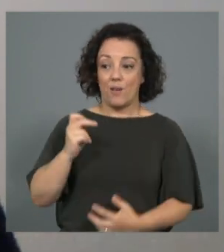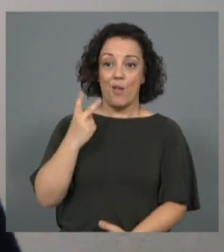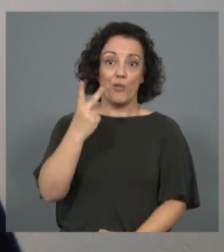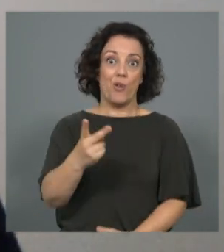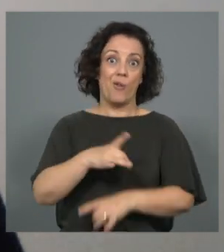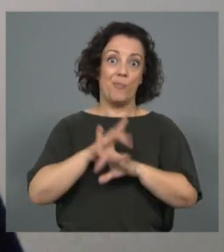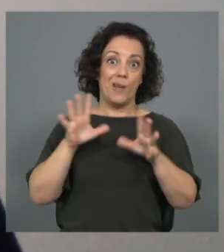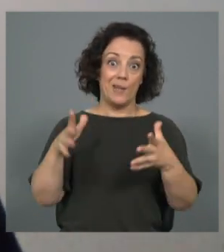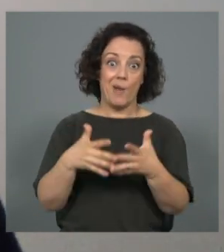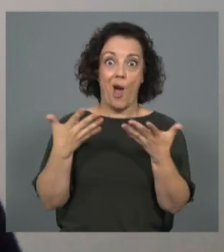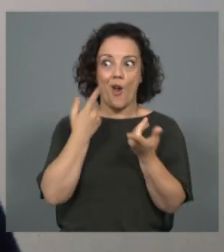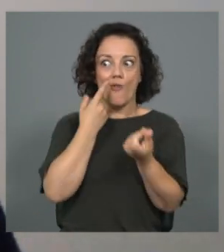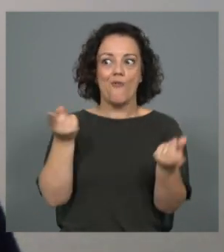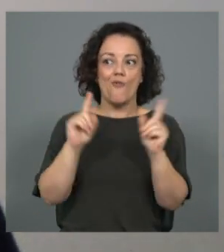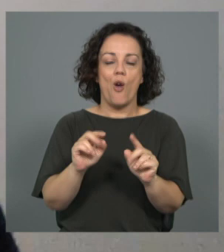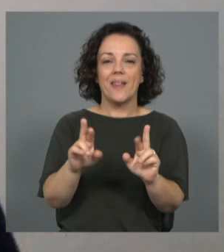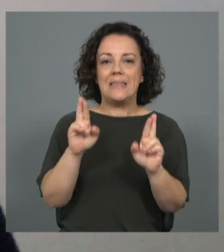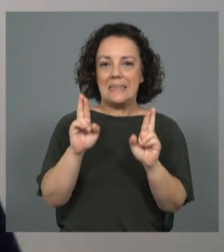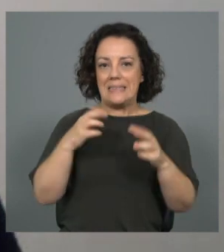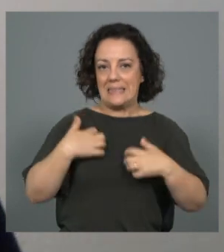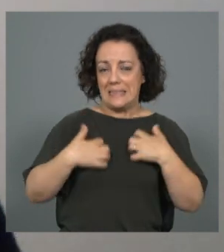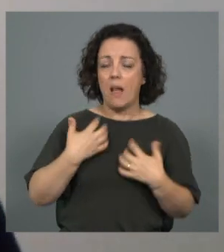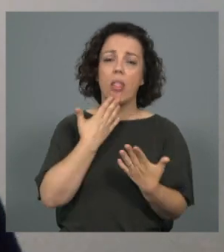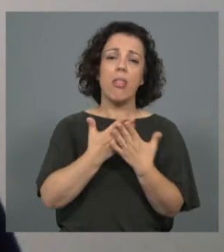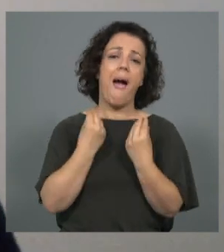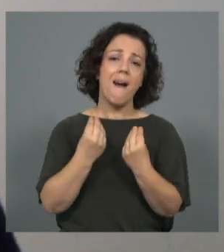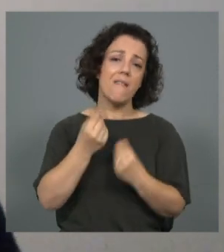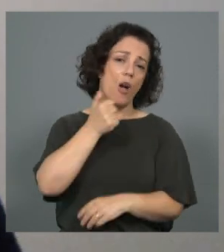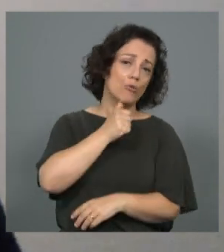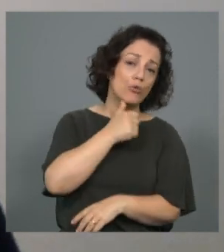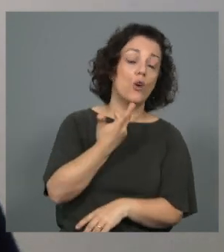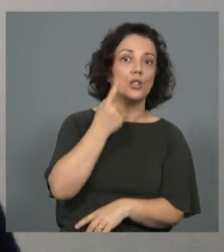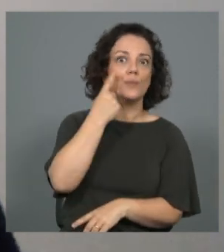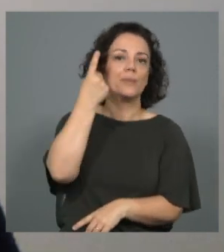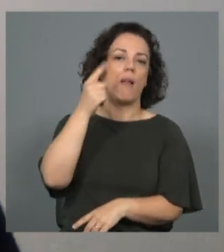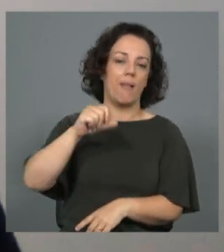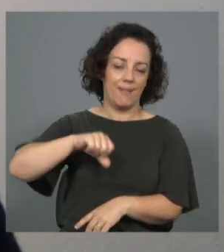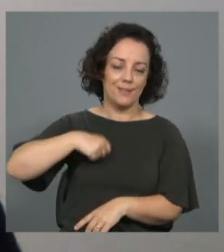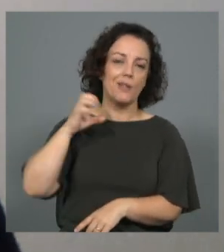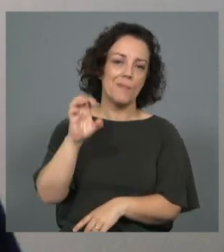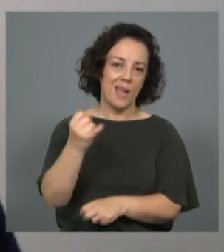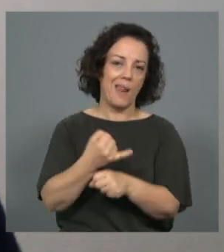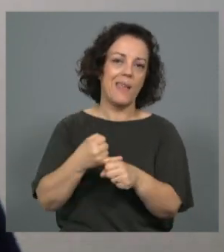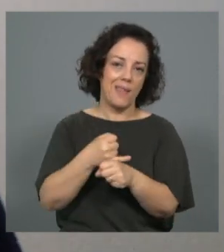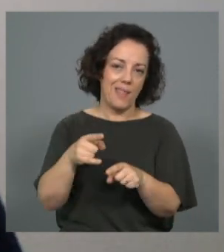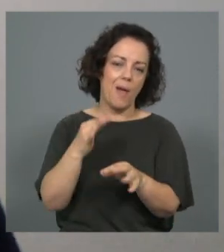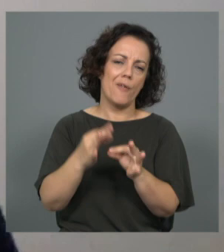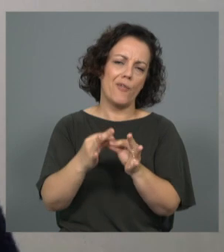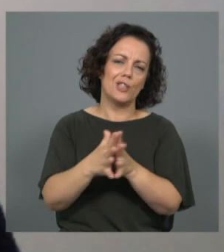pandemia. Isso será certamente para os Açores, para a Ilha de São Miguel em particular, uma festa